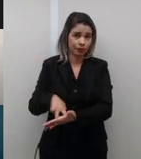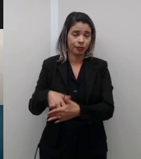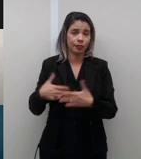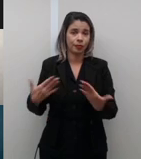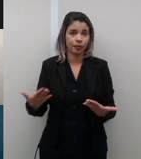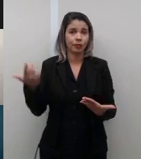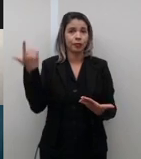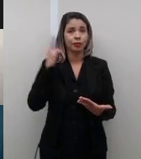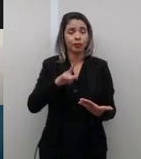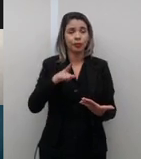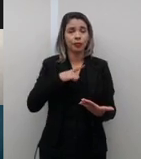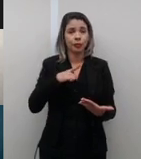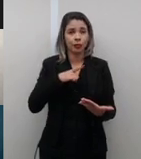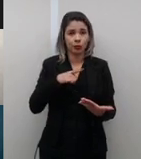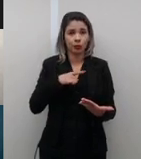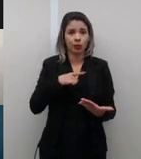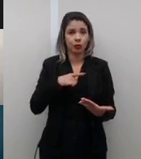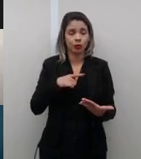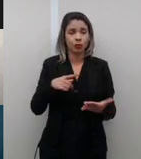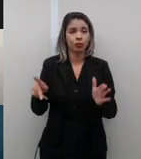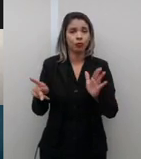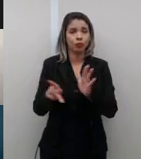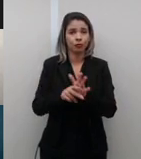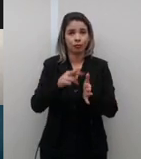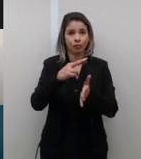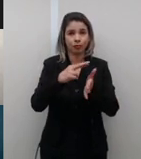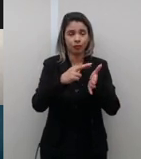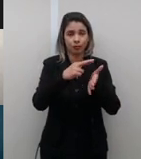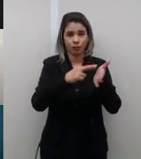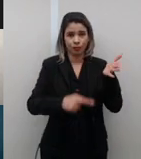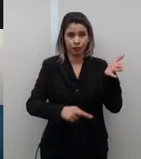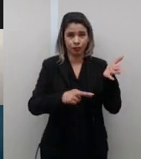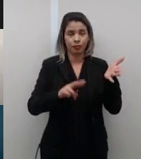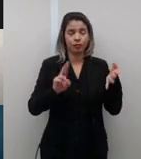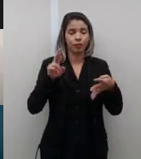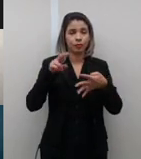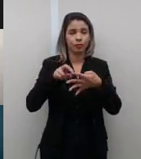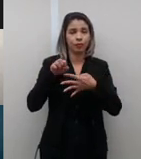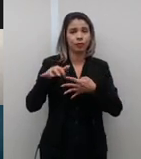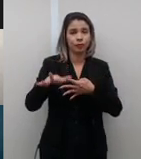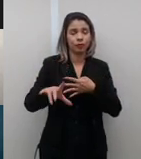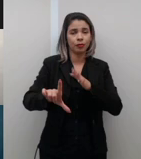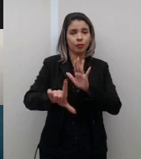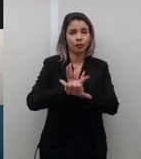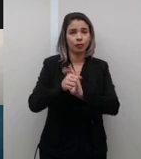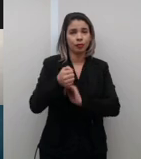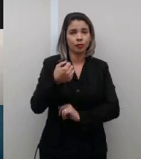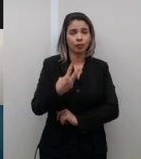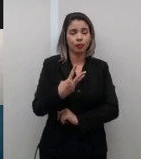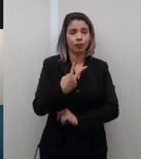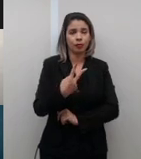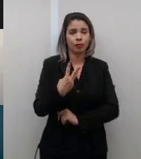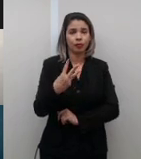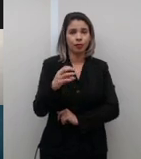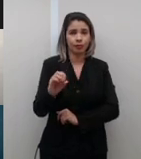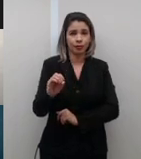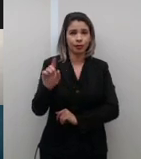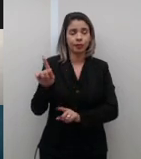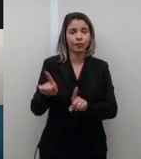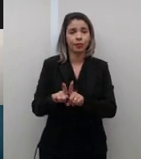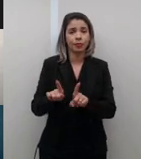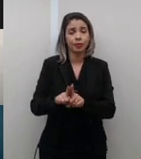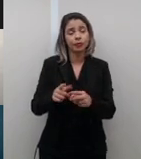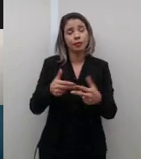ARE sob o regime de repercussão geral, analiso a aplicação da Lei número 14.230 de 2021 e do sobredito